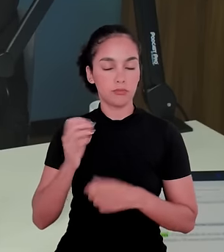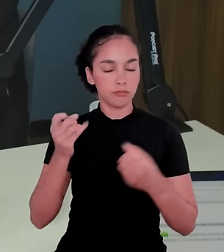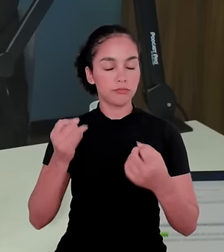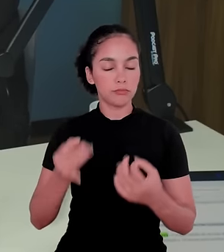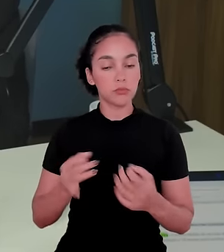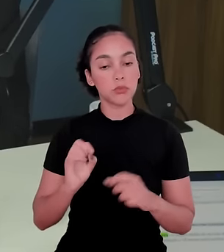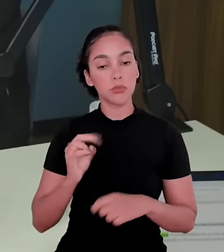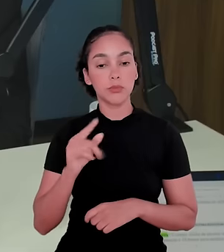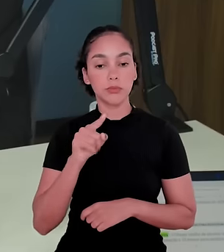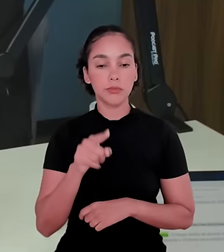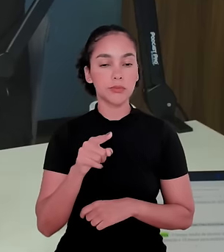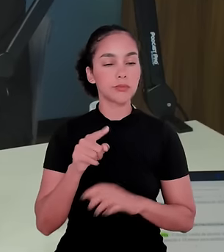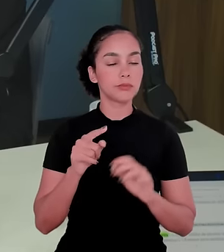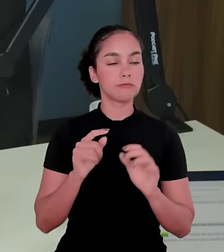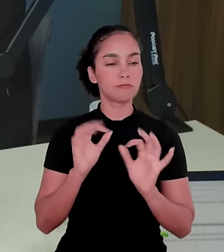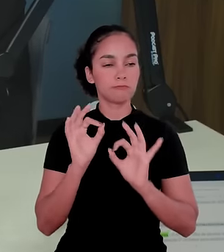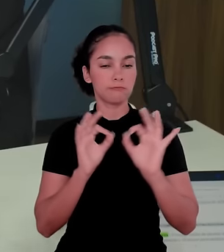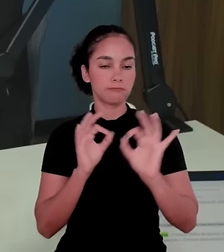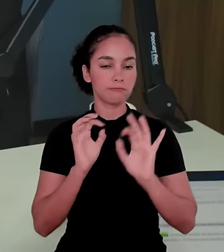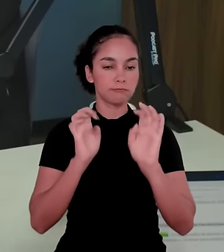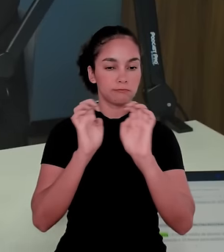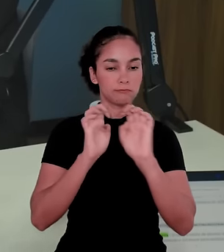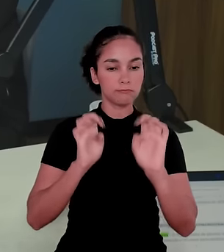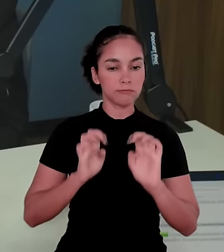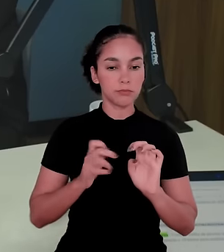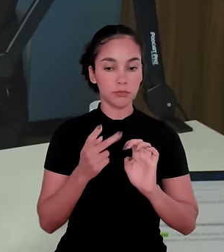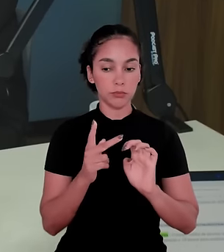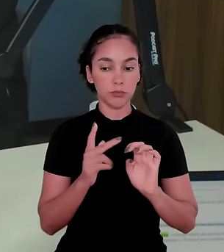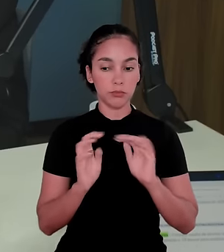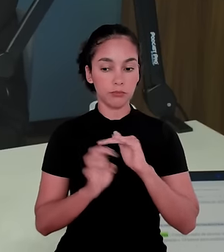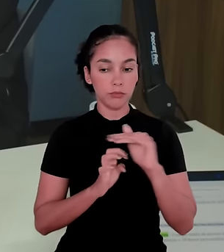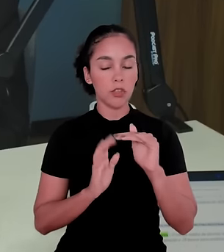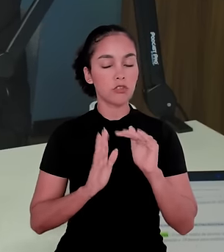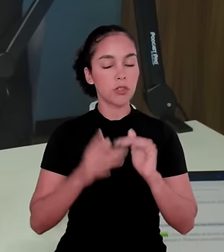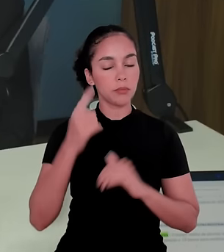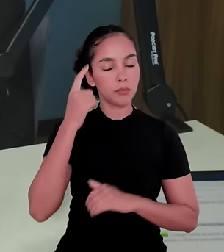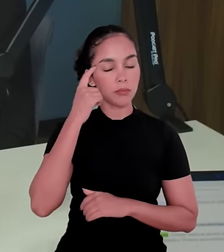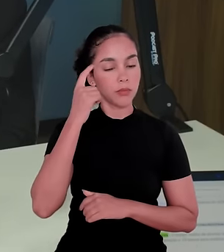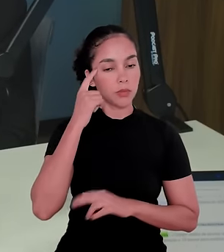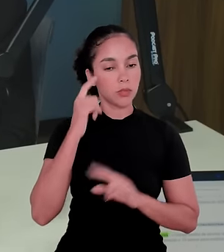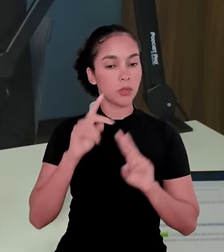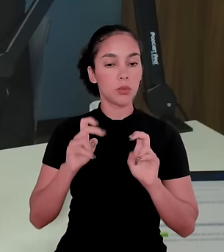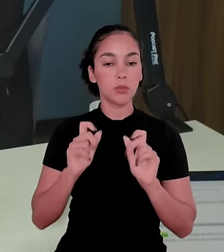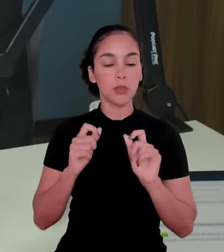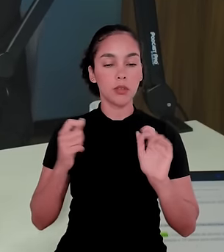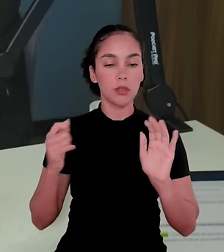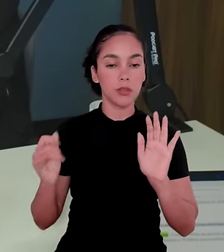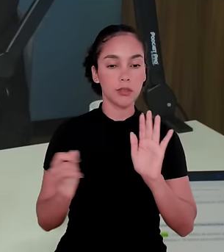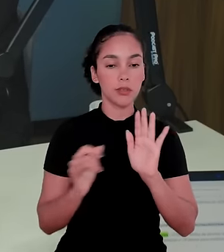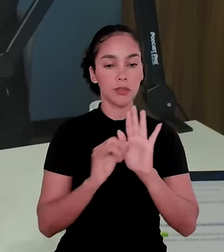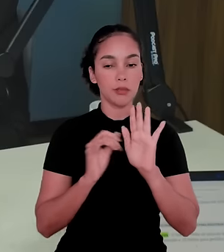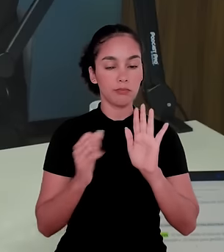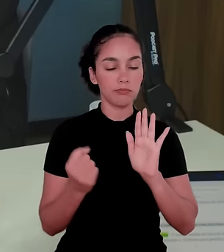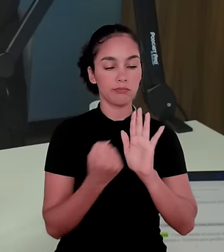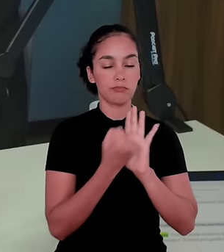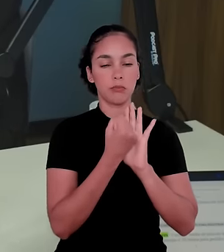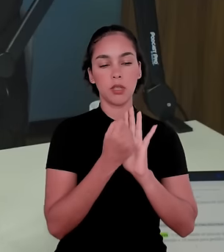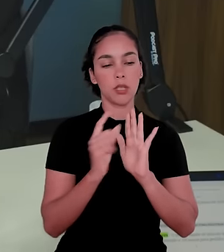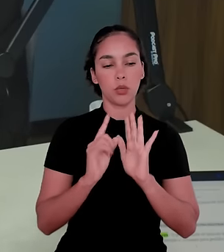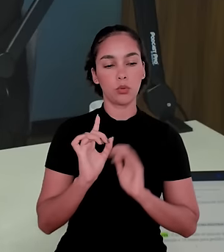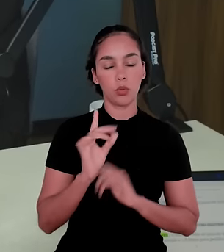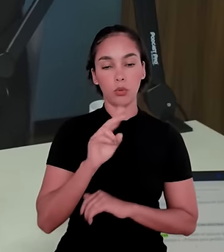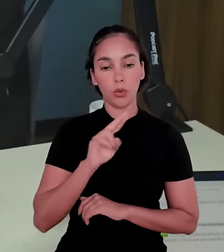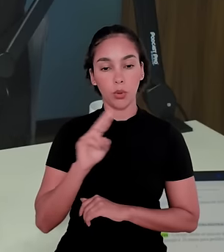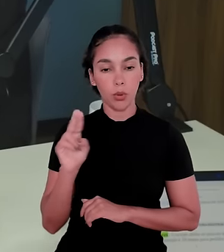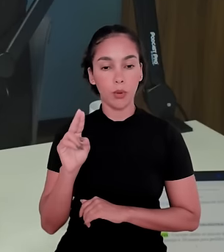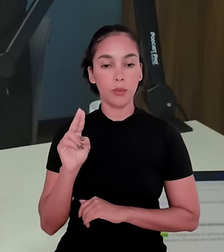você está estruturando a sua empresa já pensar nessa n na identificação né não não só no nome como